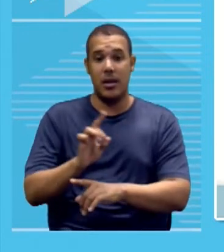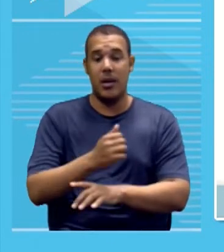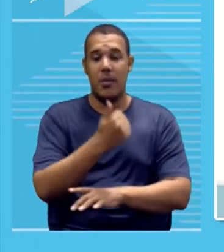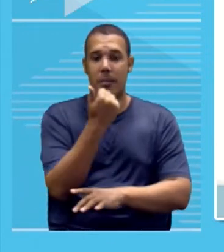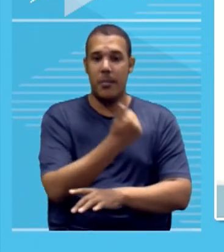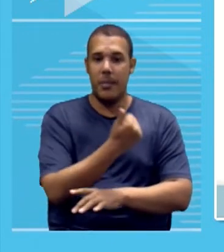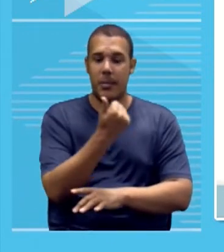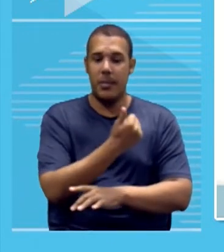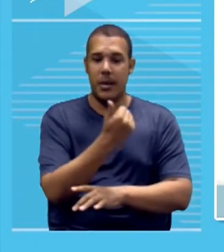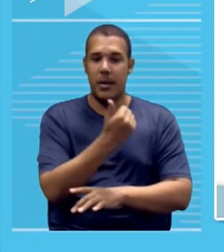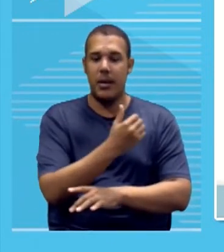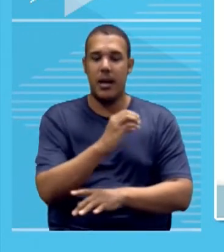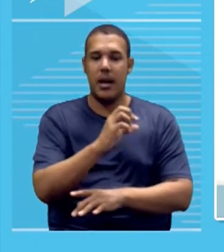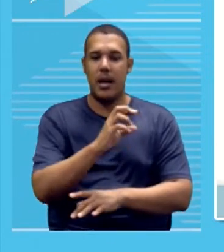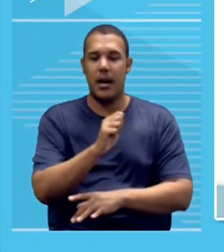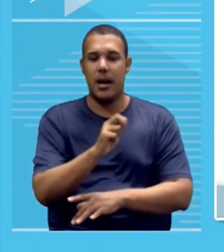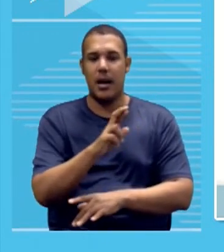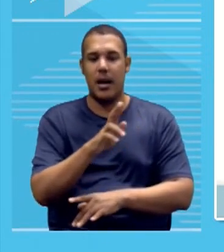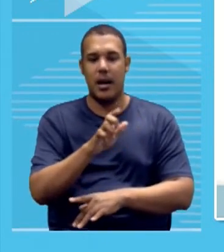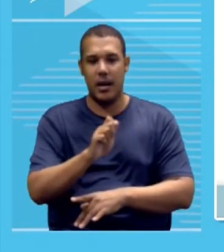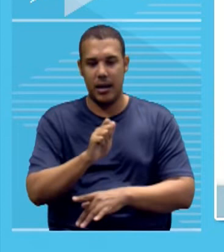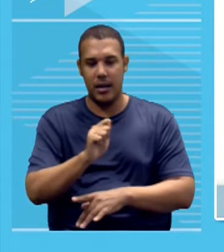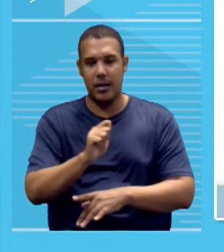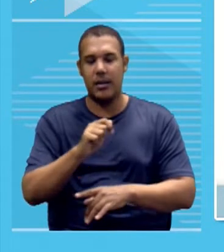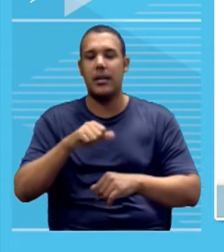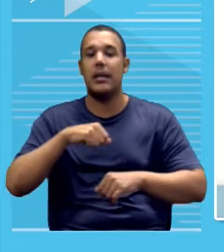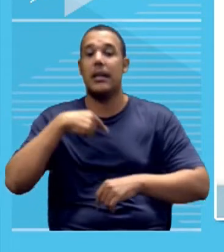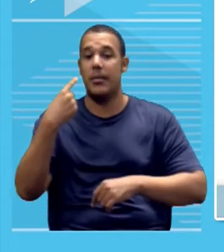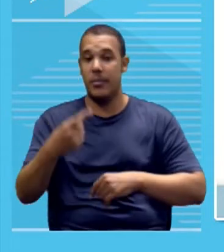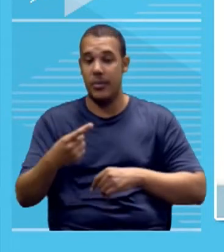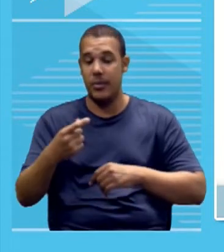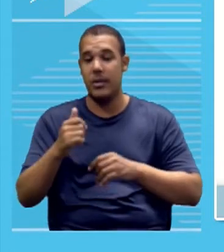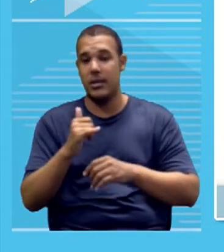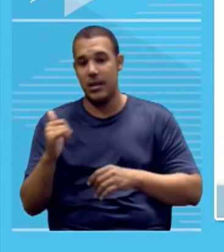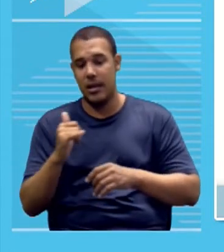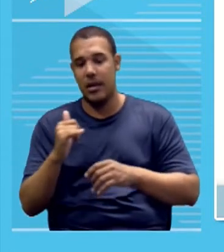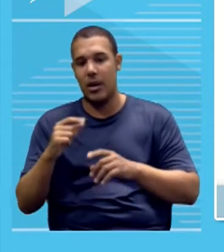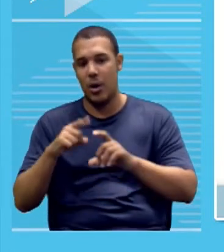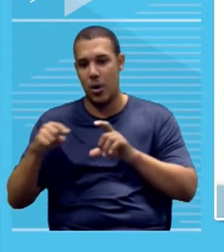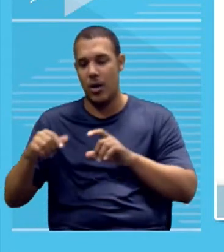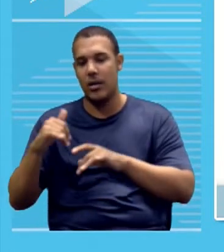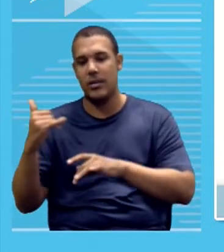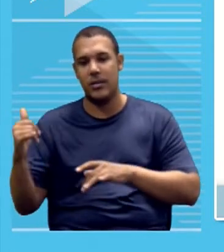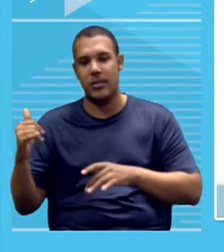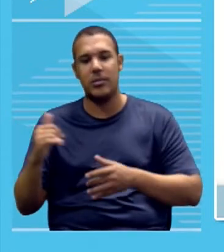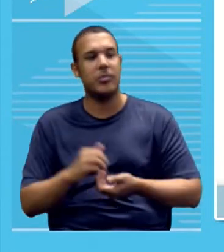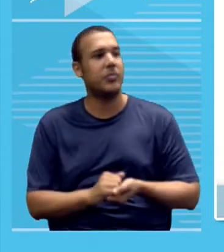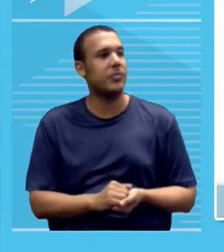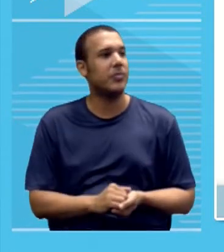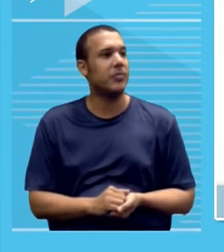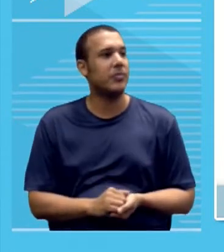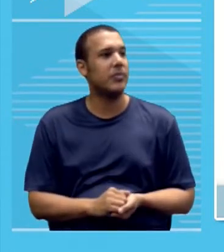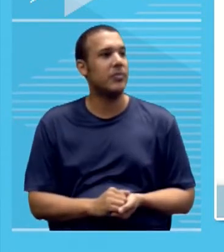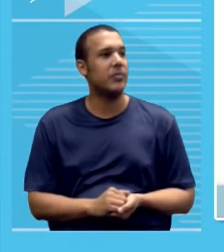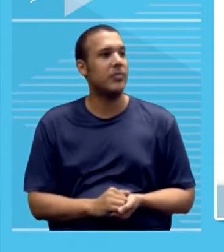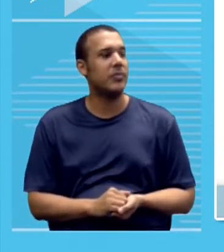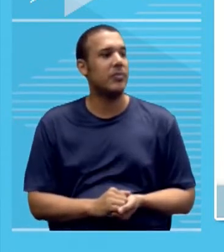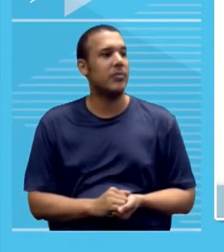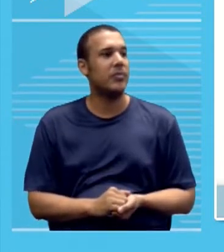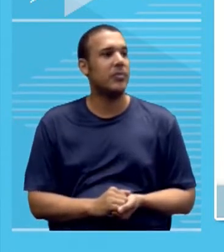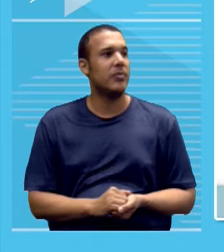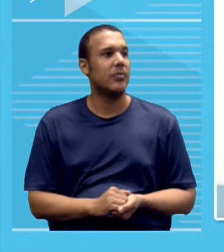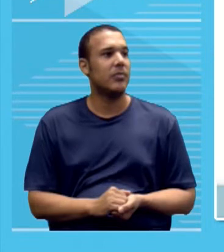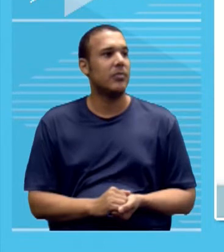quantidade de carga, depois corrente elétrica. E nem pense em momento algum por isso aqui, ó, tá bom? Isso